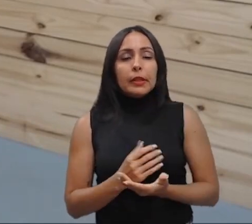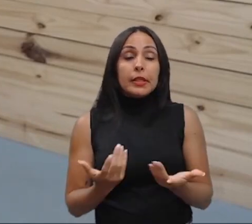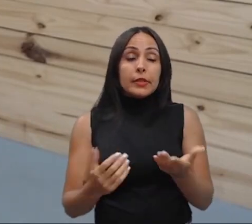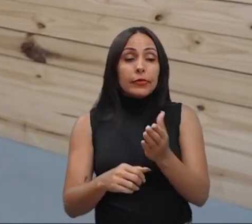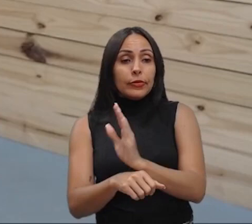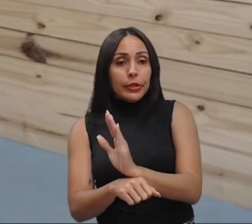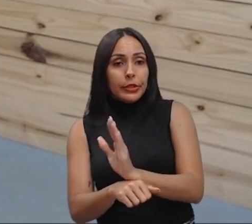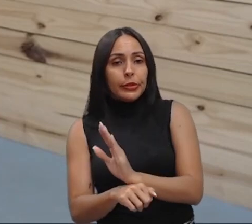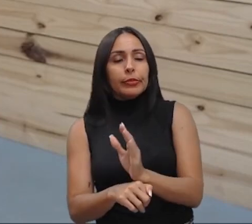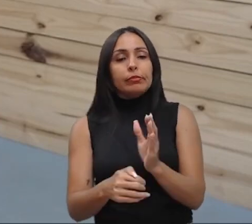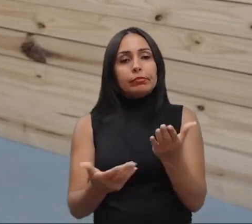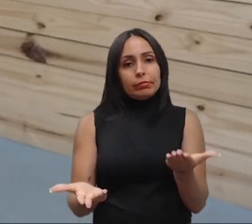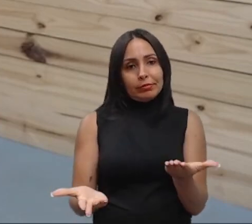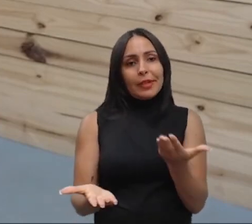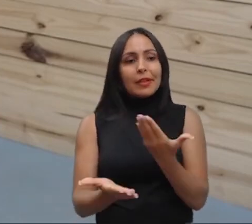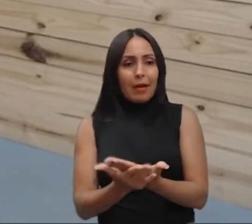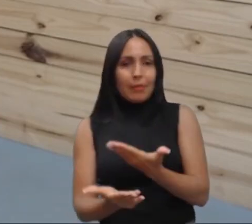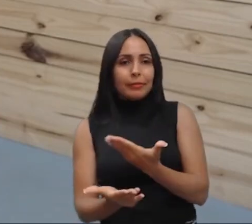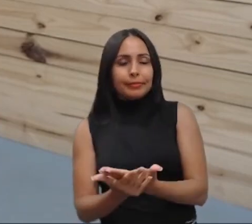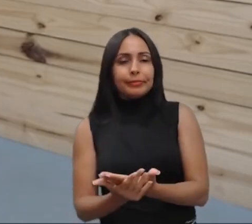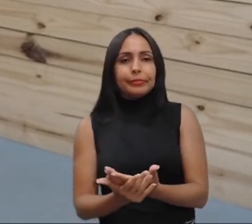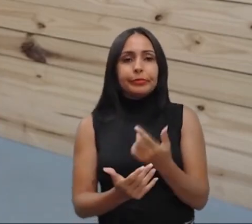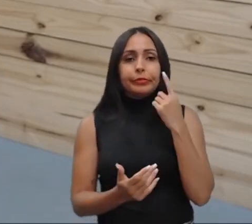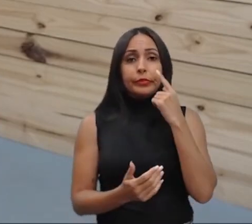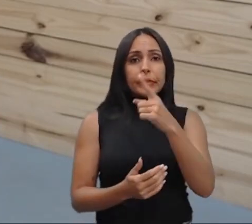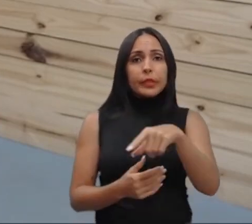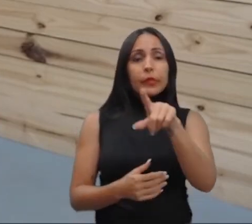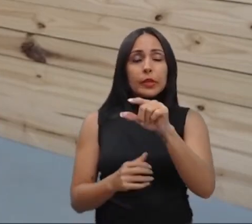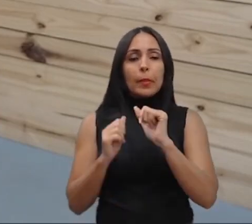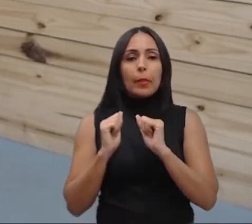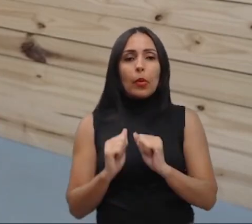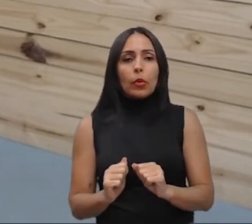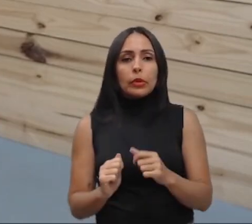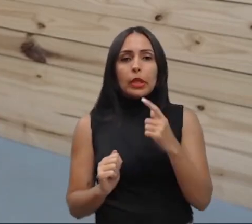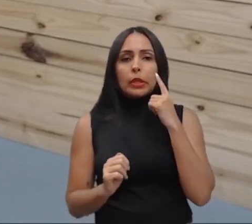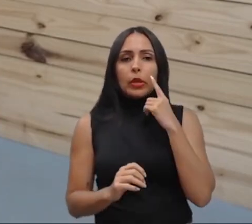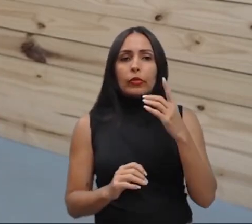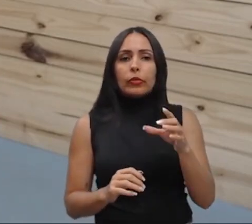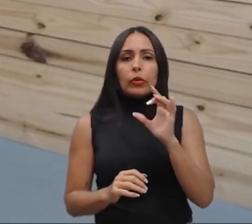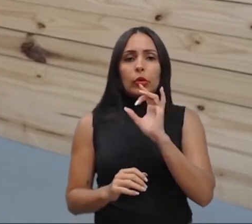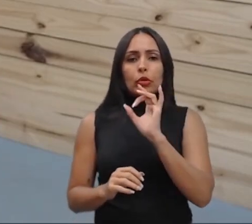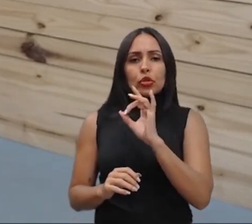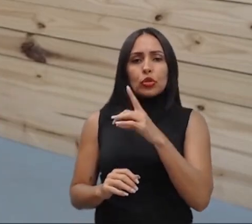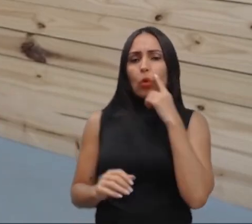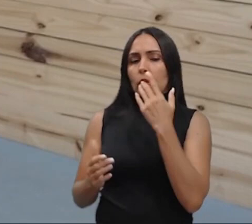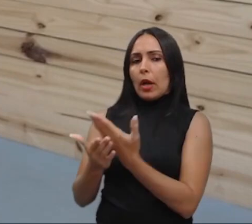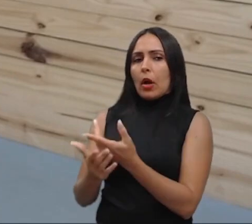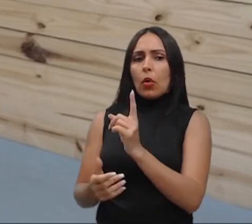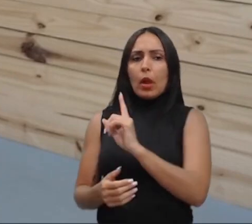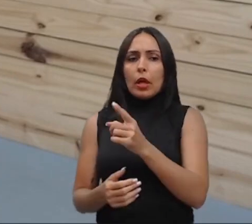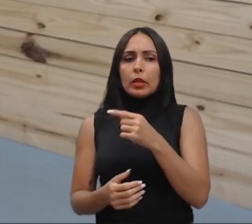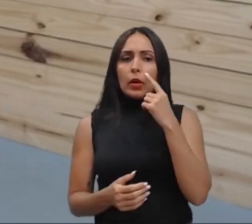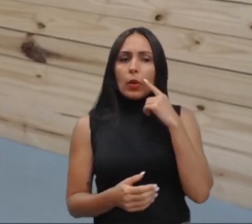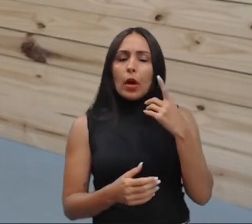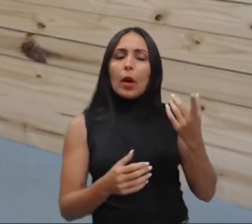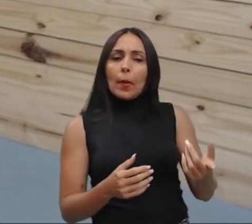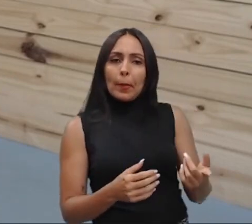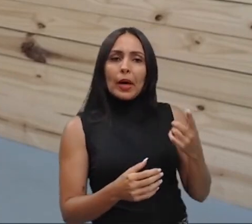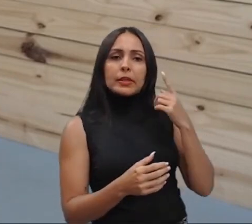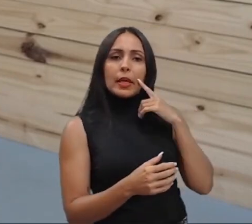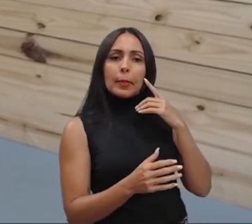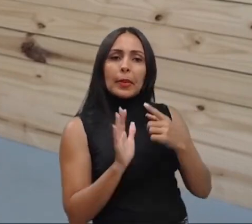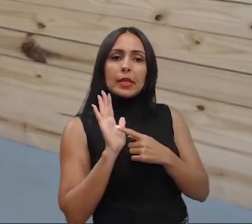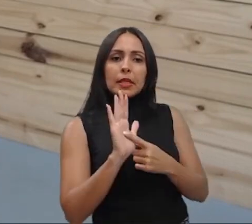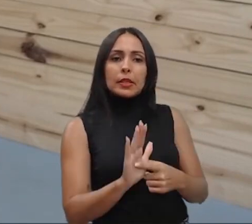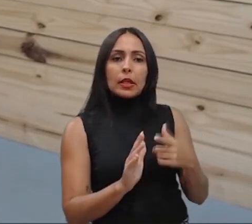dessa aula, né? Mas que você possa não ficar apenas nessa aula, mas buscar os outros recursos que a gente apresenta para você